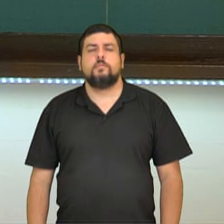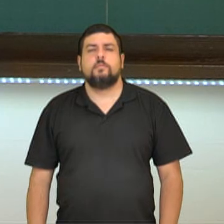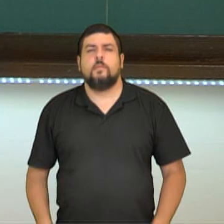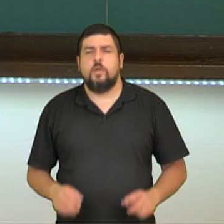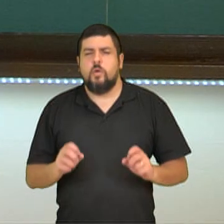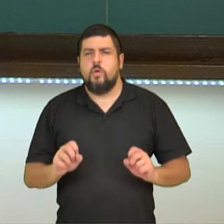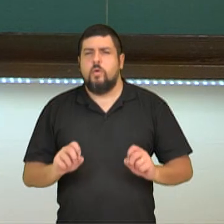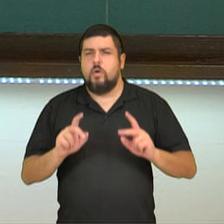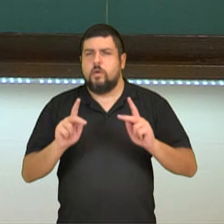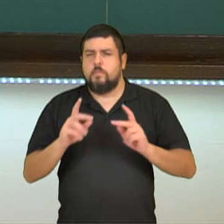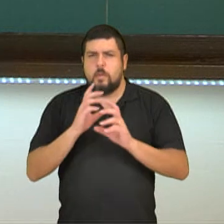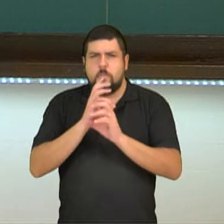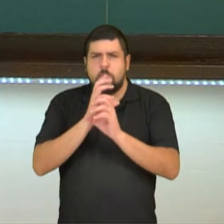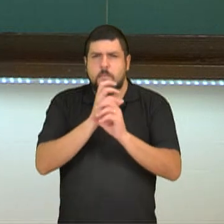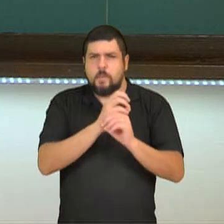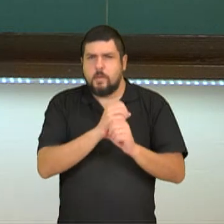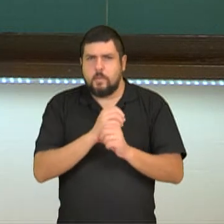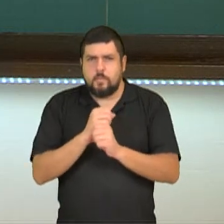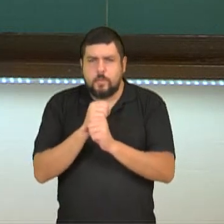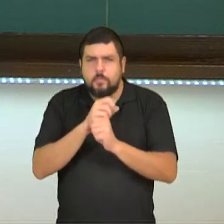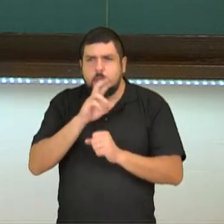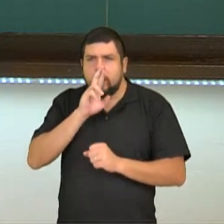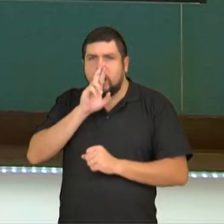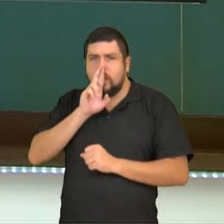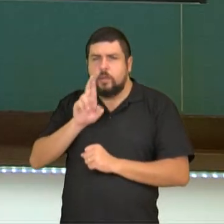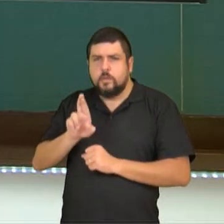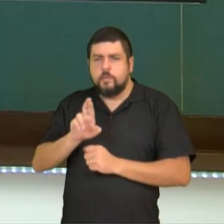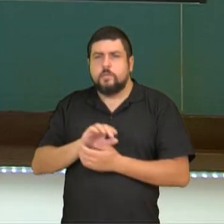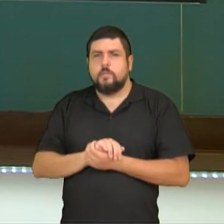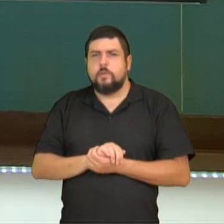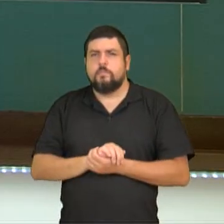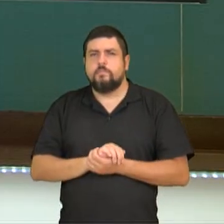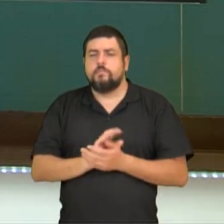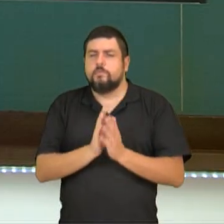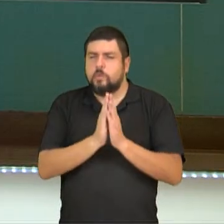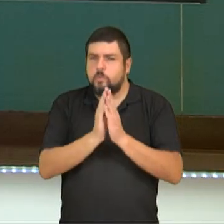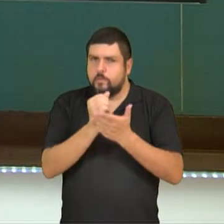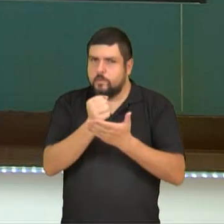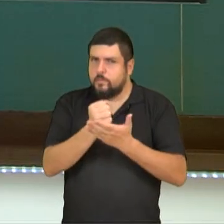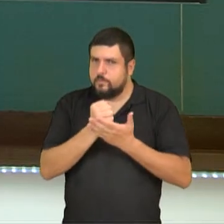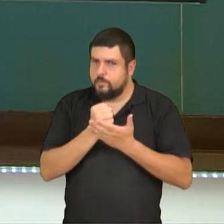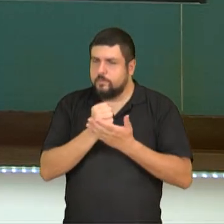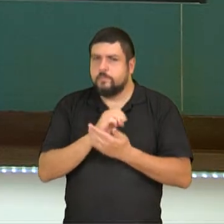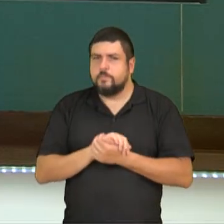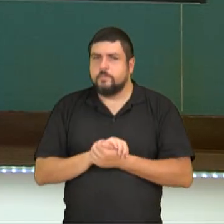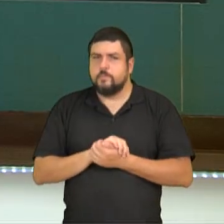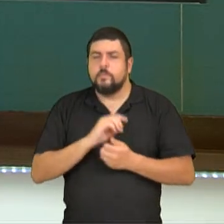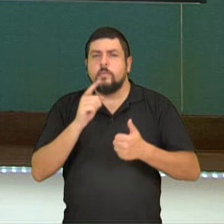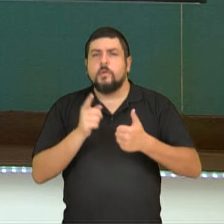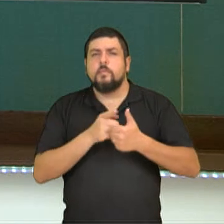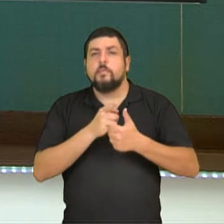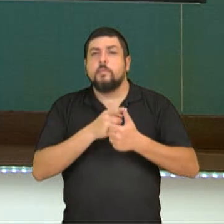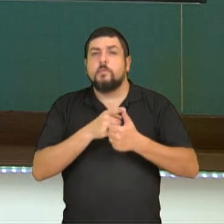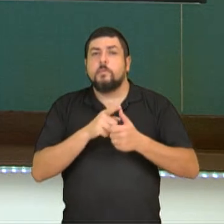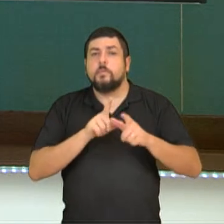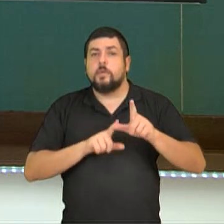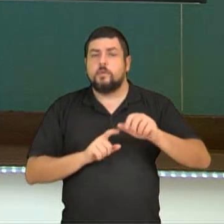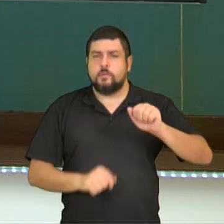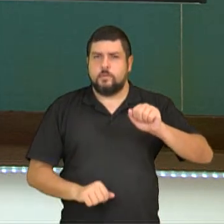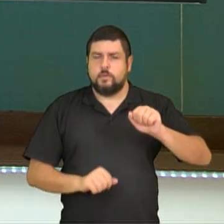encontrar essas raízes, gente? Vamos lá? Então, me ajudem aqui, olha só. Então, primeiro a letra A. Vamos